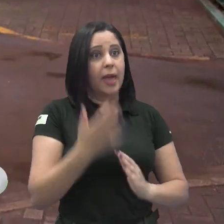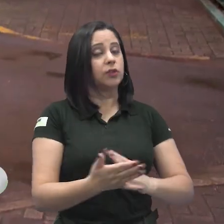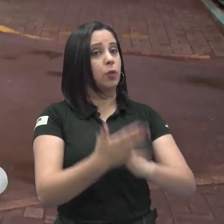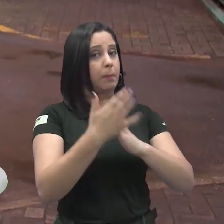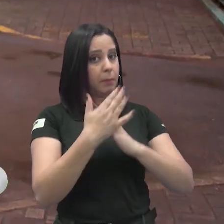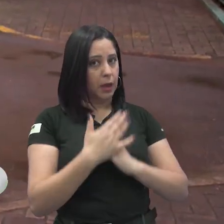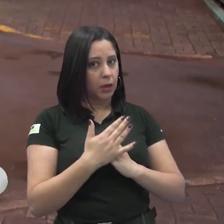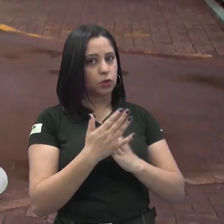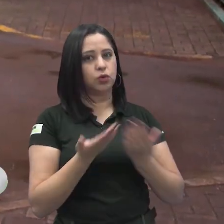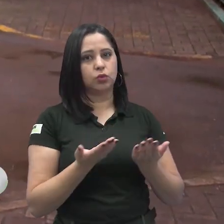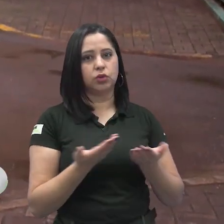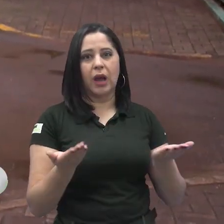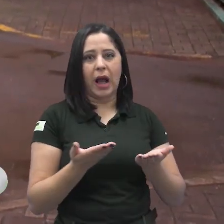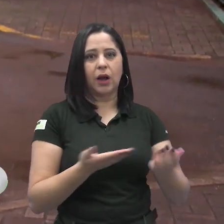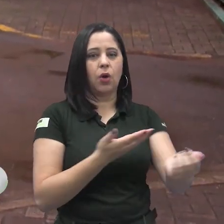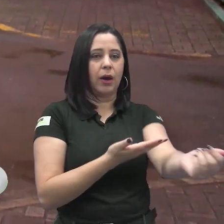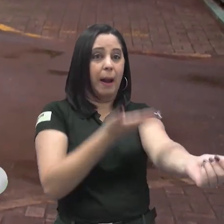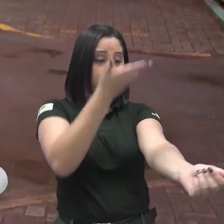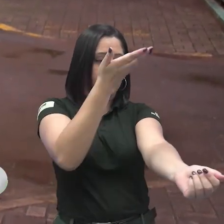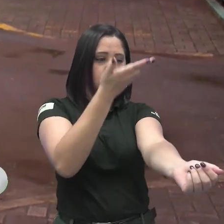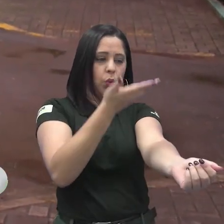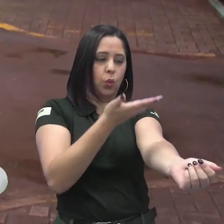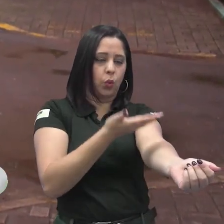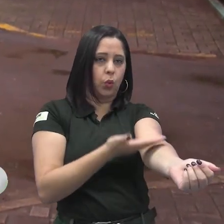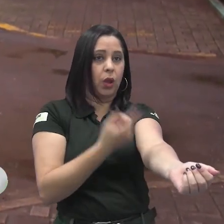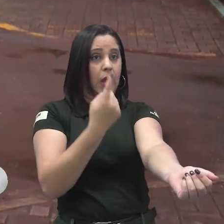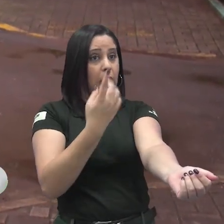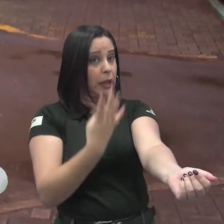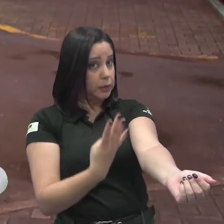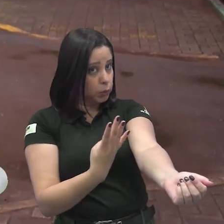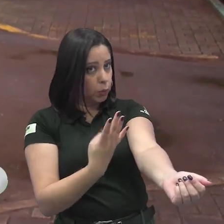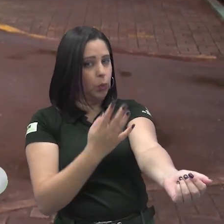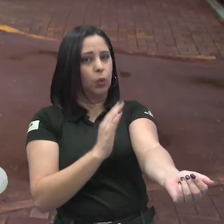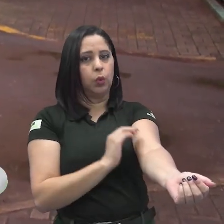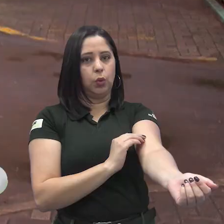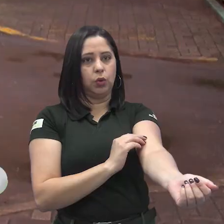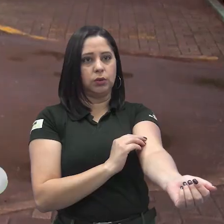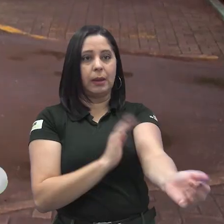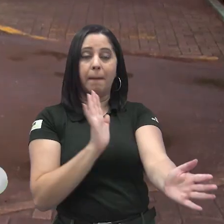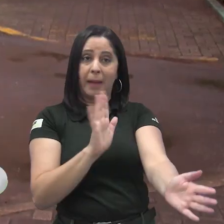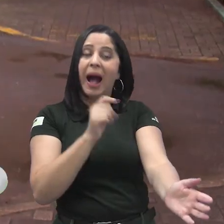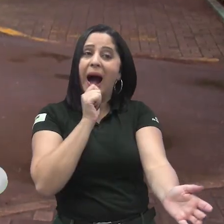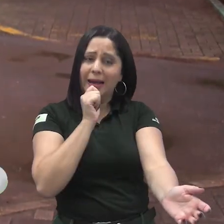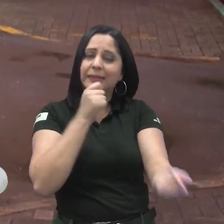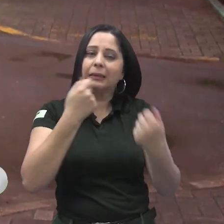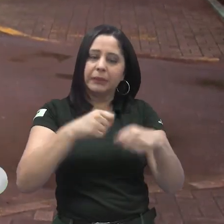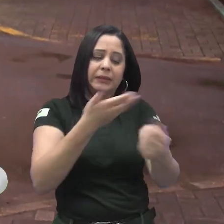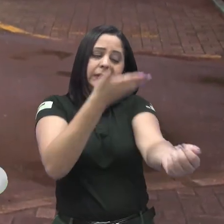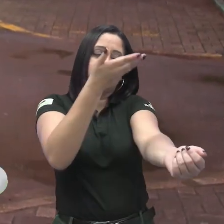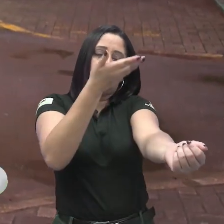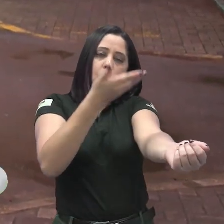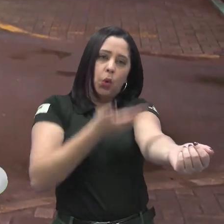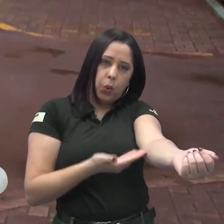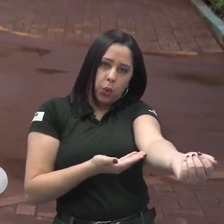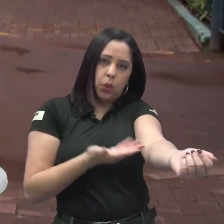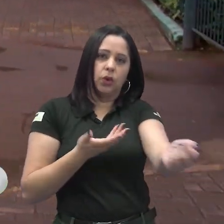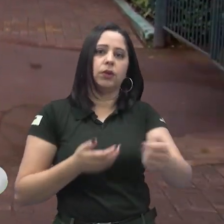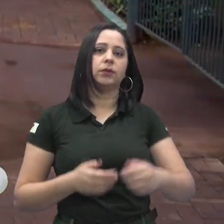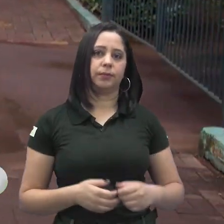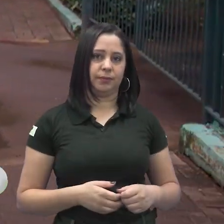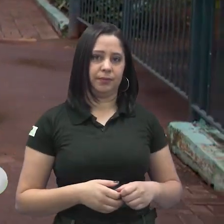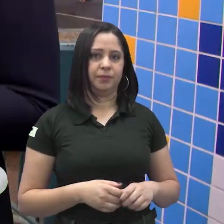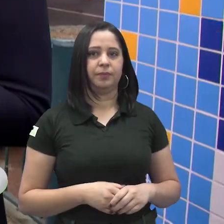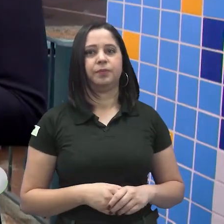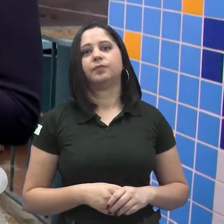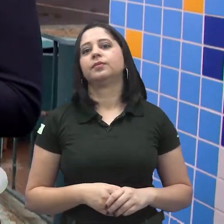Manter minhas taxas hoje em dia ficam ali entre 14, né? Ainda não é 100% adequada, mas já está bem menos do que 22, né? A